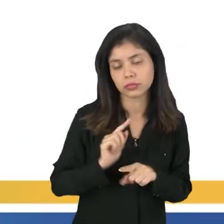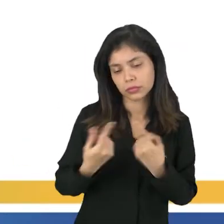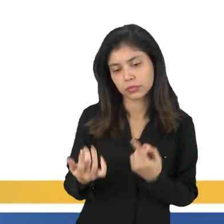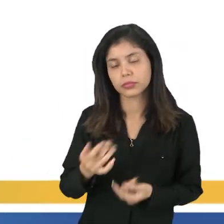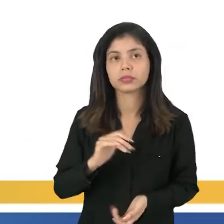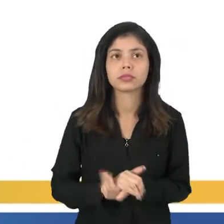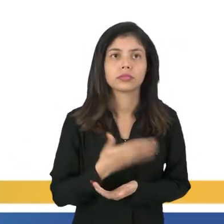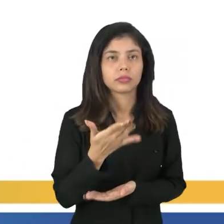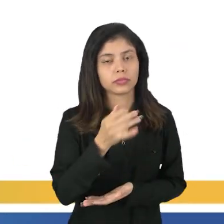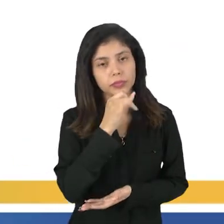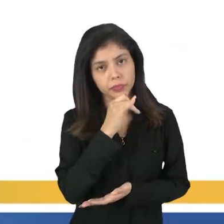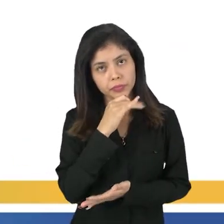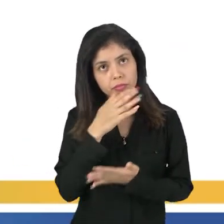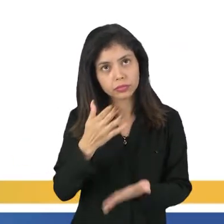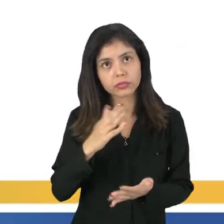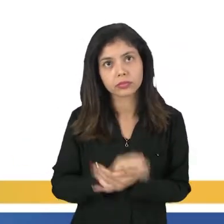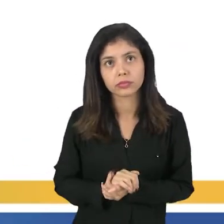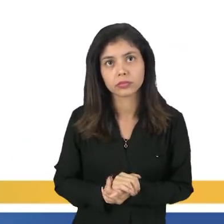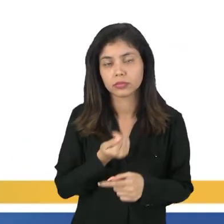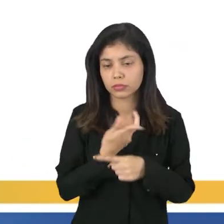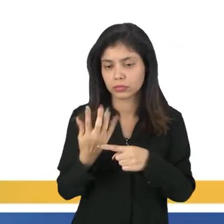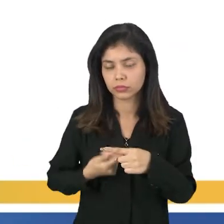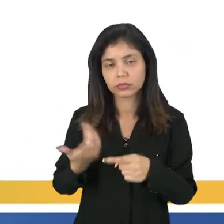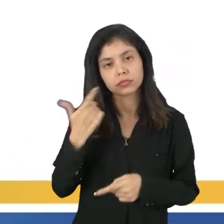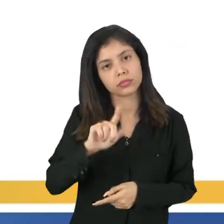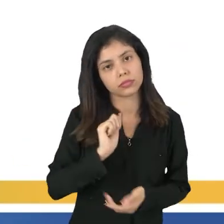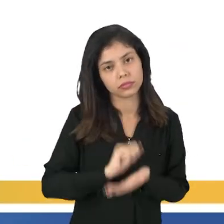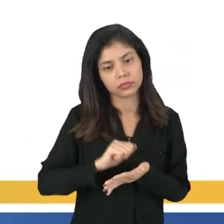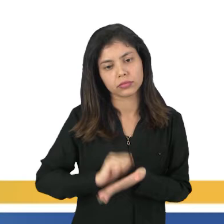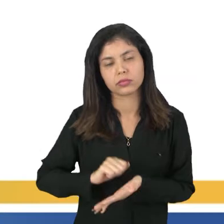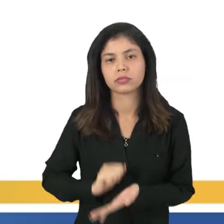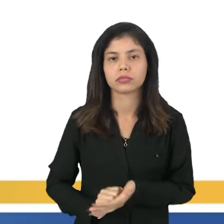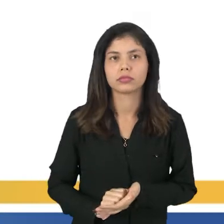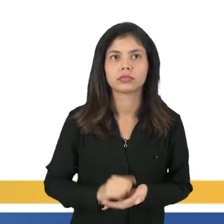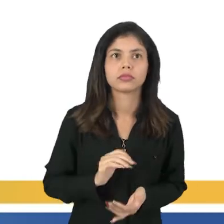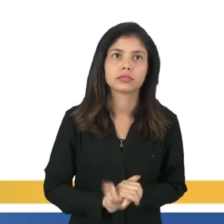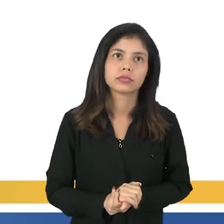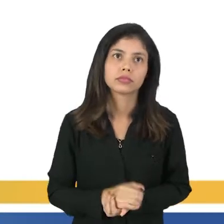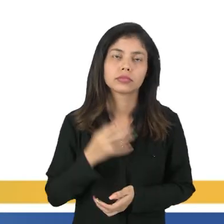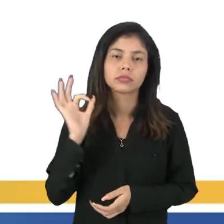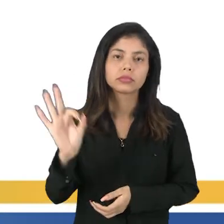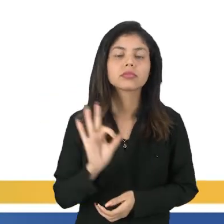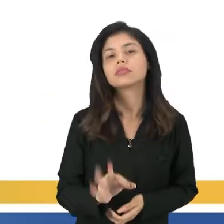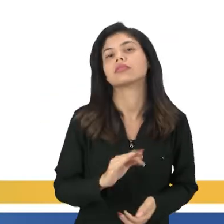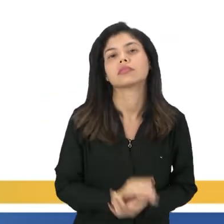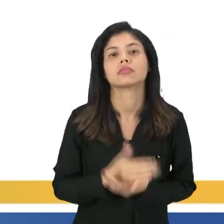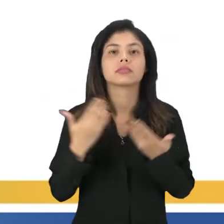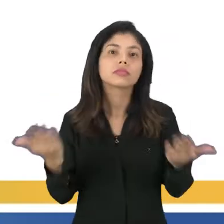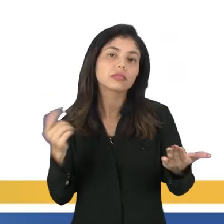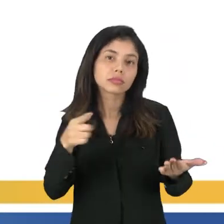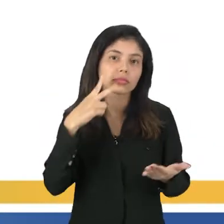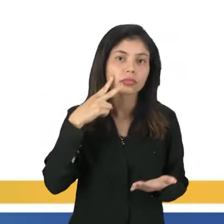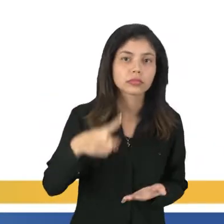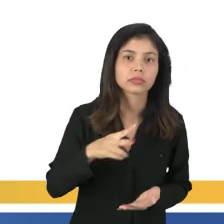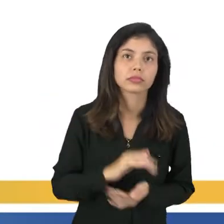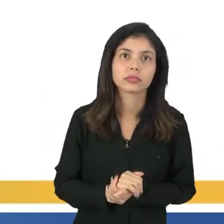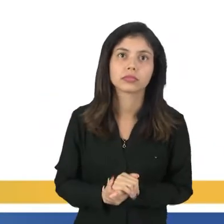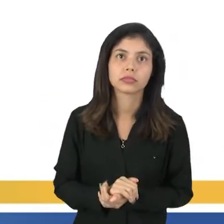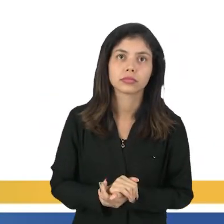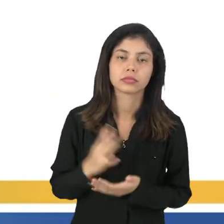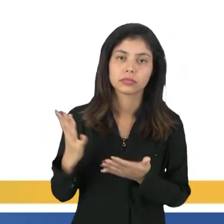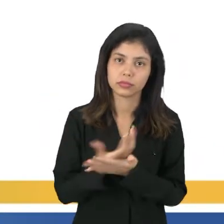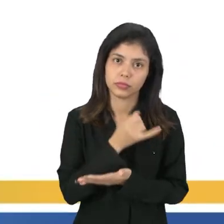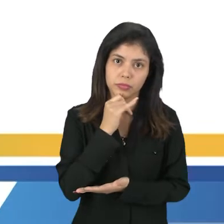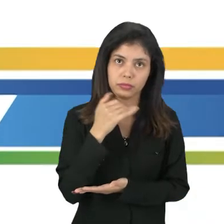um exemplo para você entender que a forma fracionária eu consigo escrever na forma percentual. Então, é isso que vamos buscar